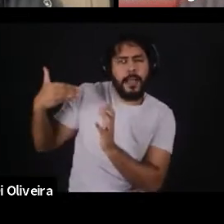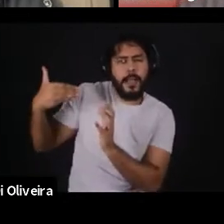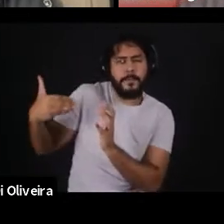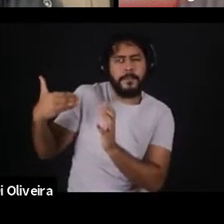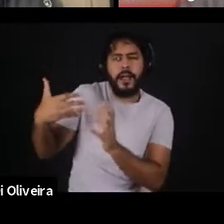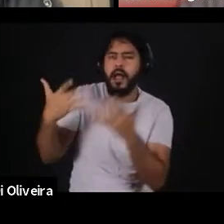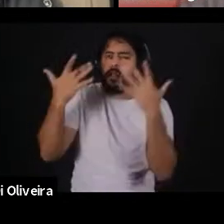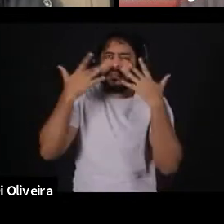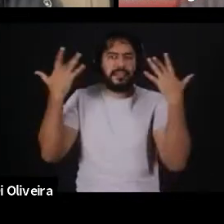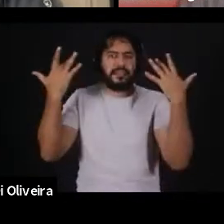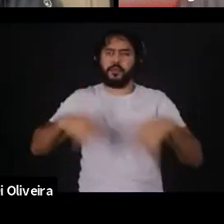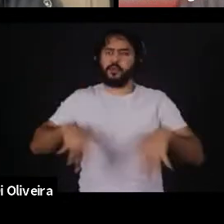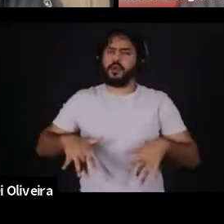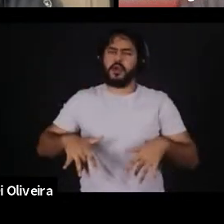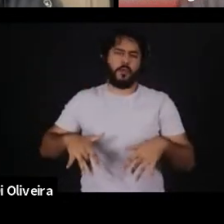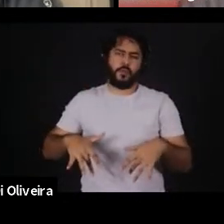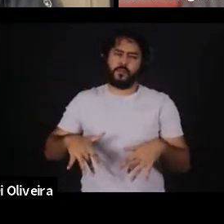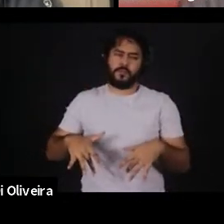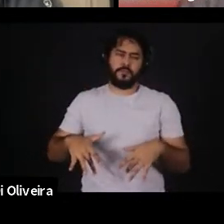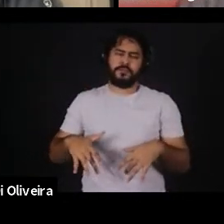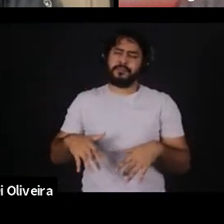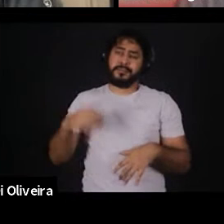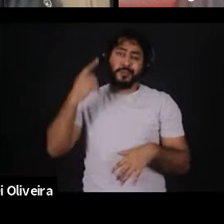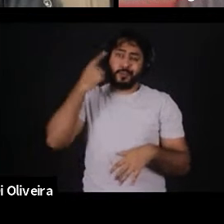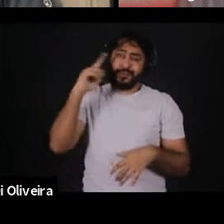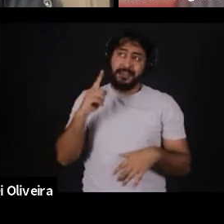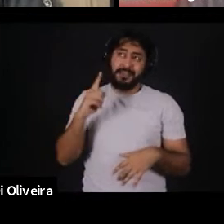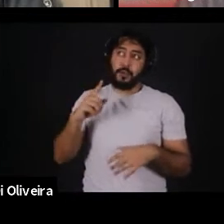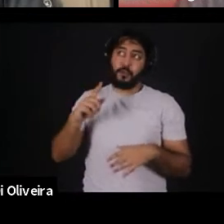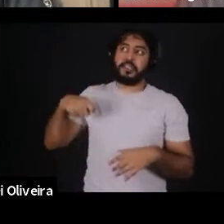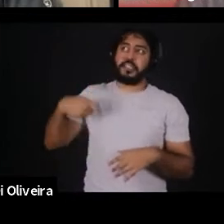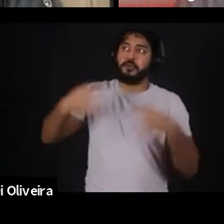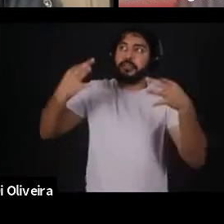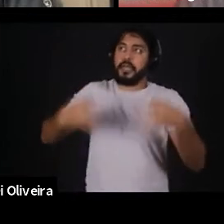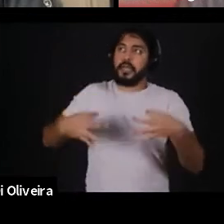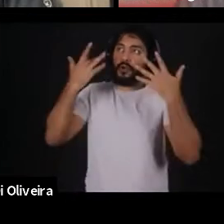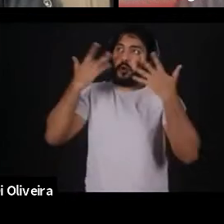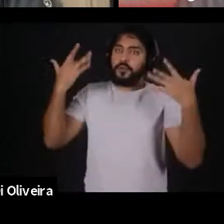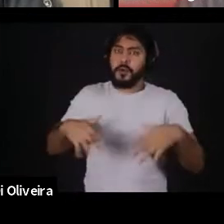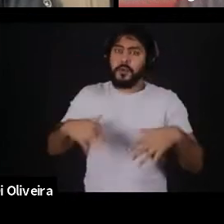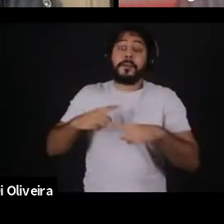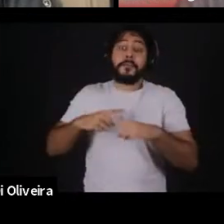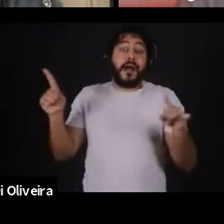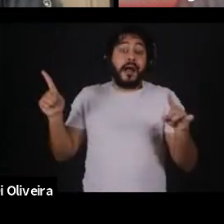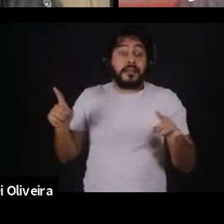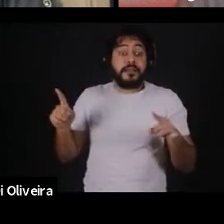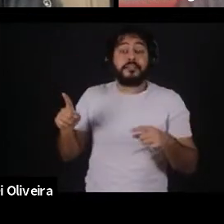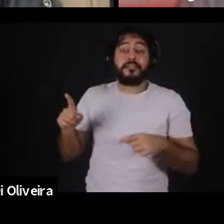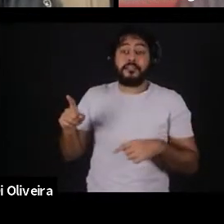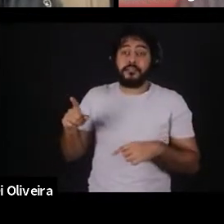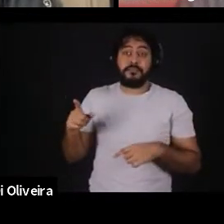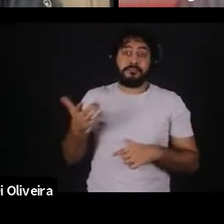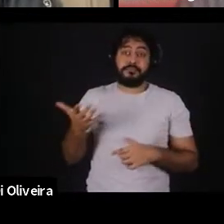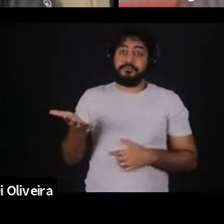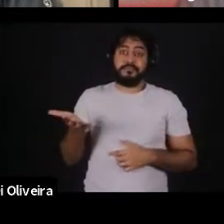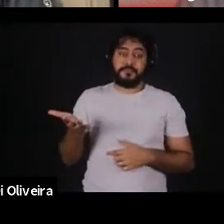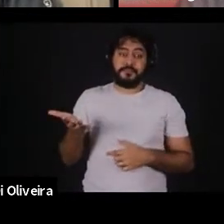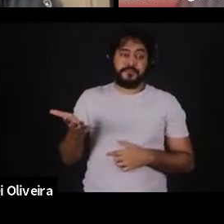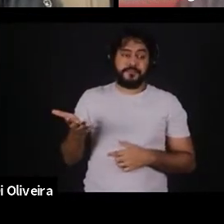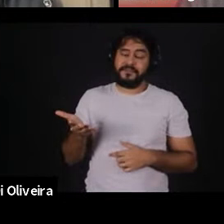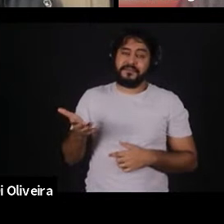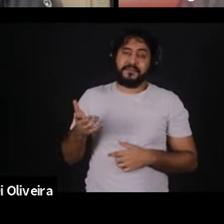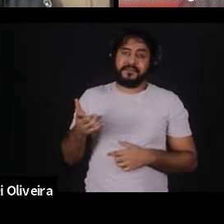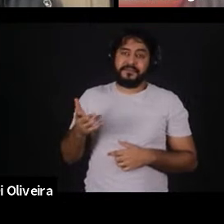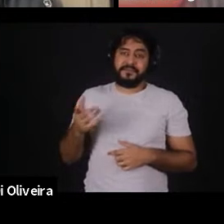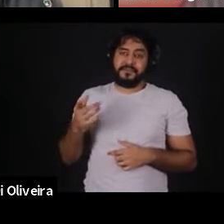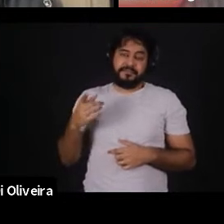organicamente, não sei se é essa forma dessa palavra, assim. E aí, fazendo o filme, foi o total o